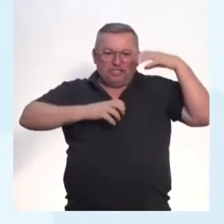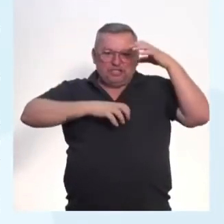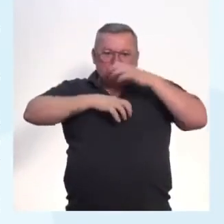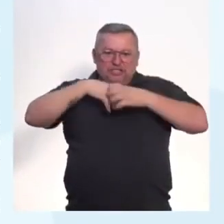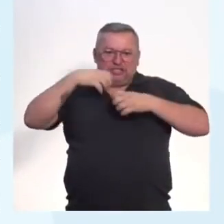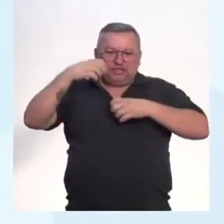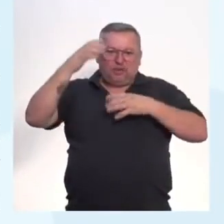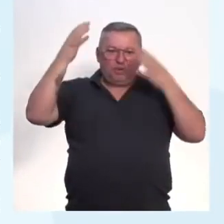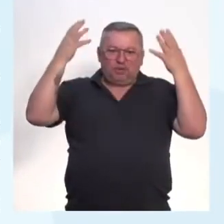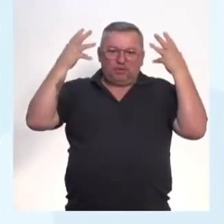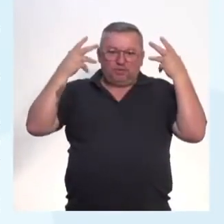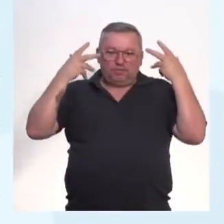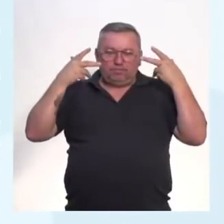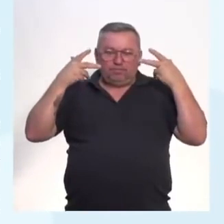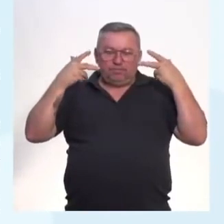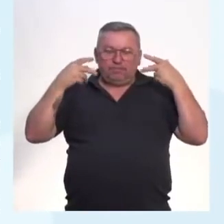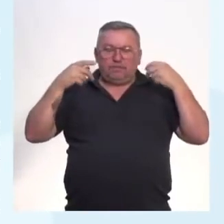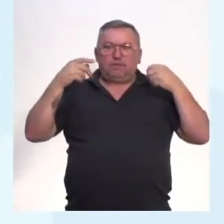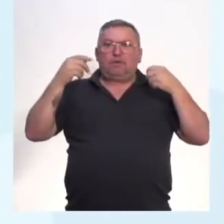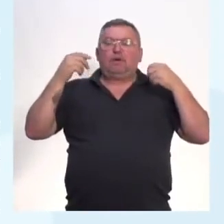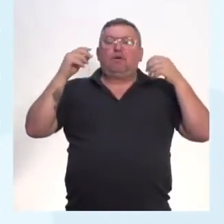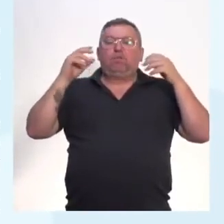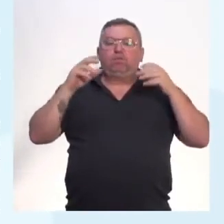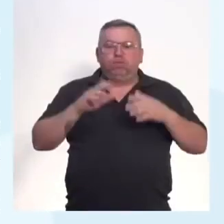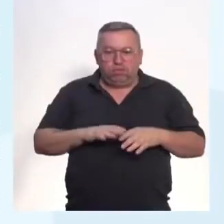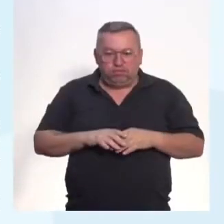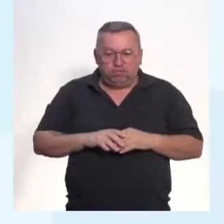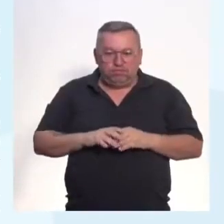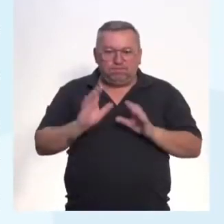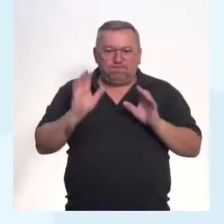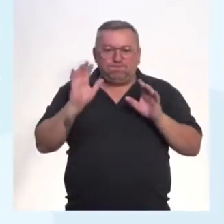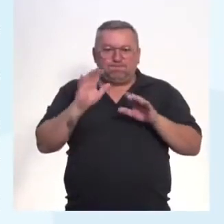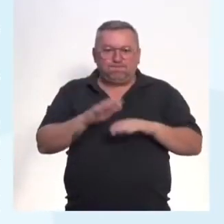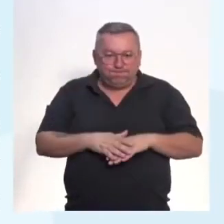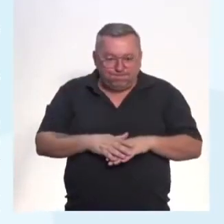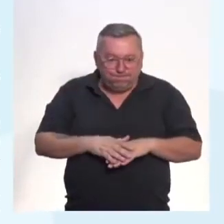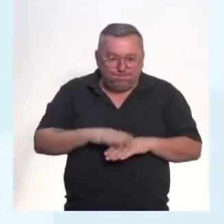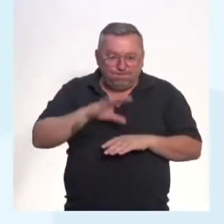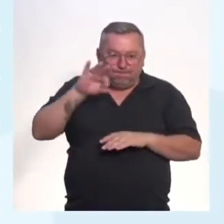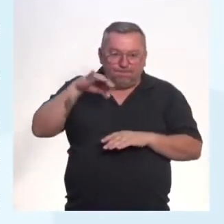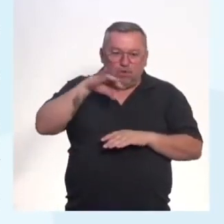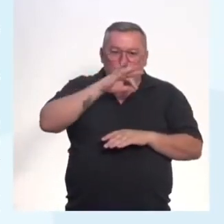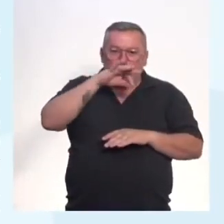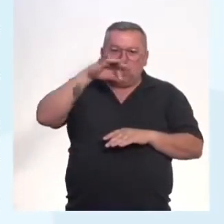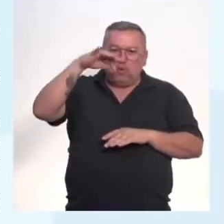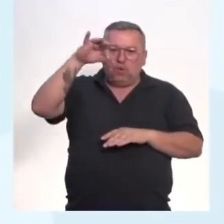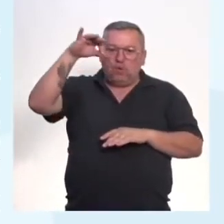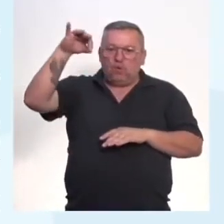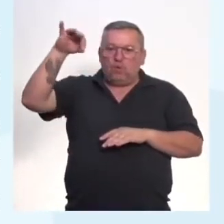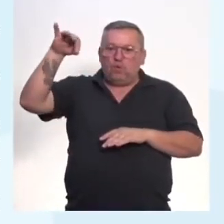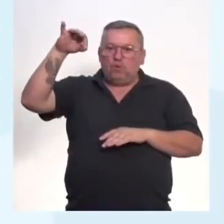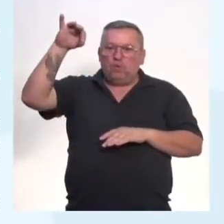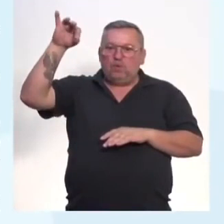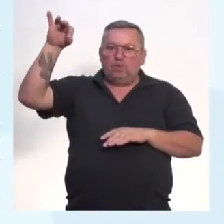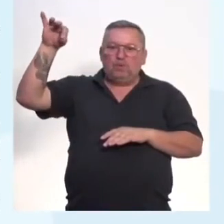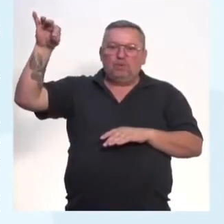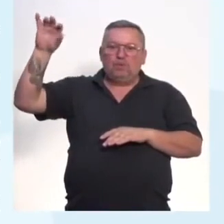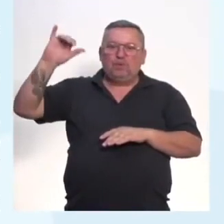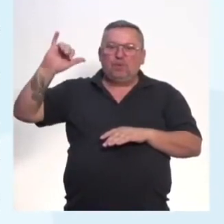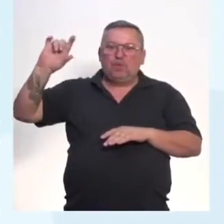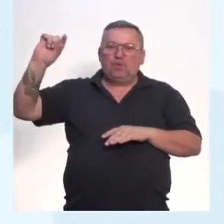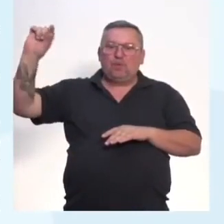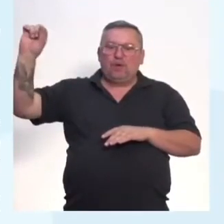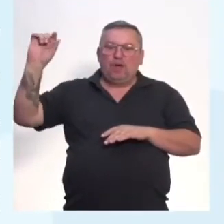e garras, o leão se rendeu. O mosquito foi embora, zumbindo, zzz,